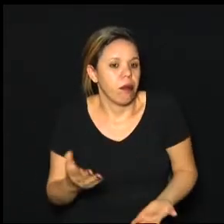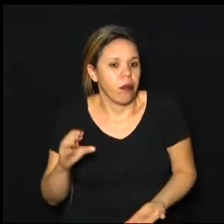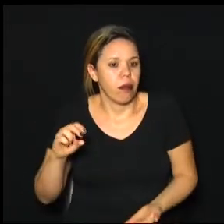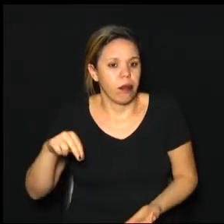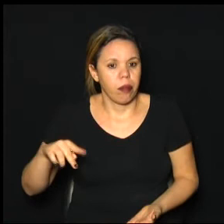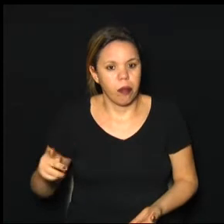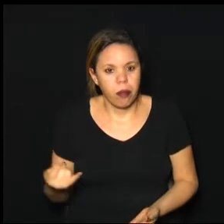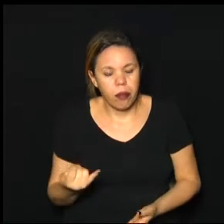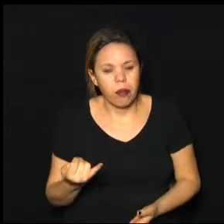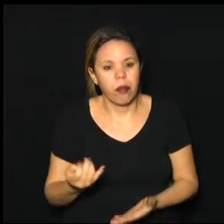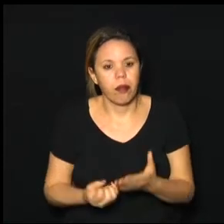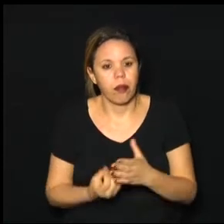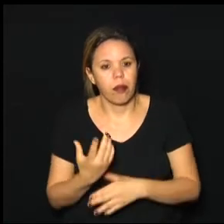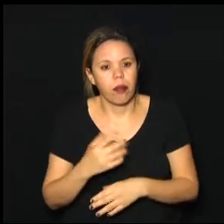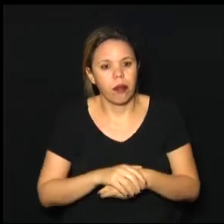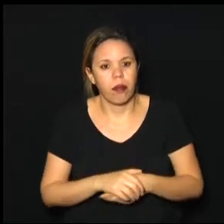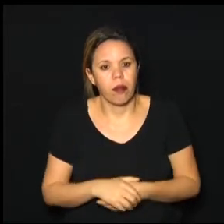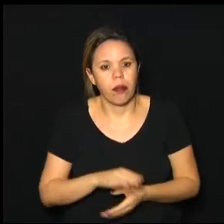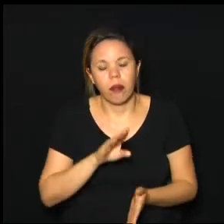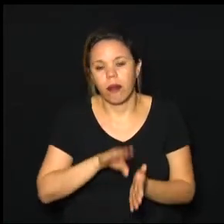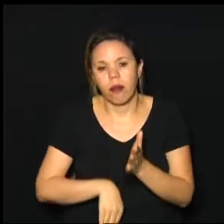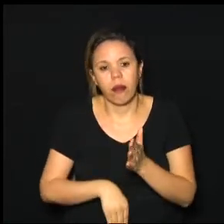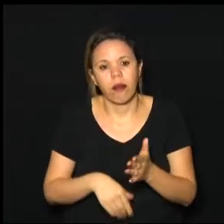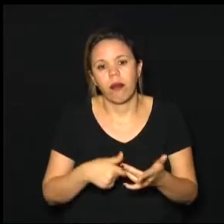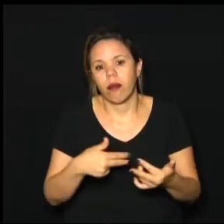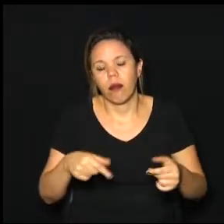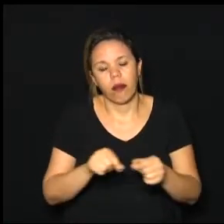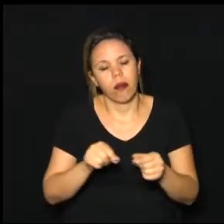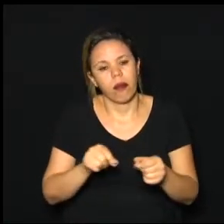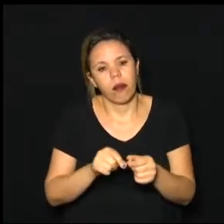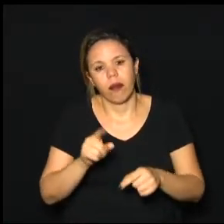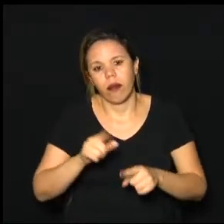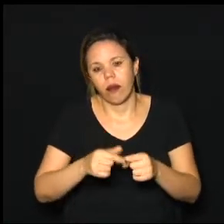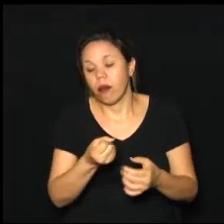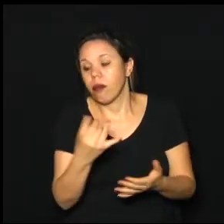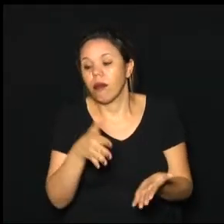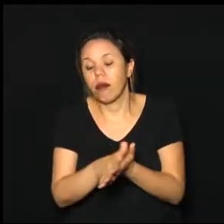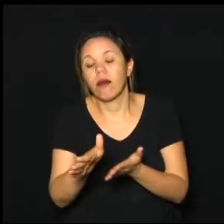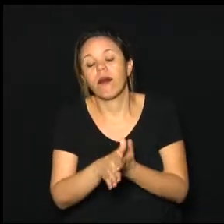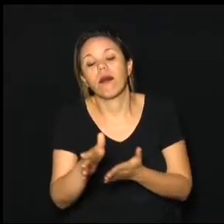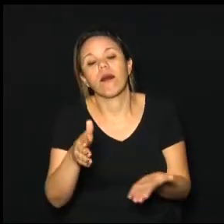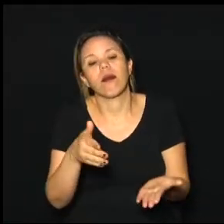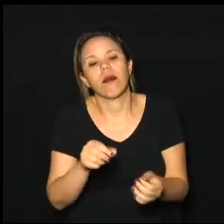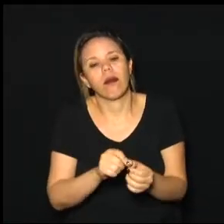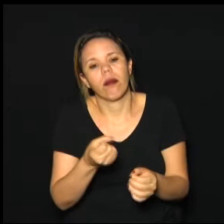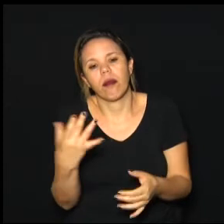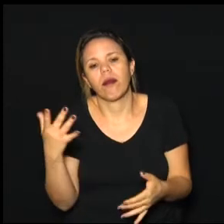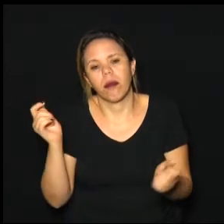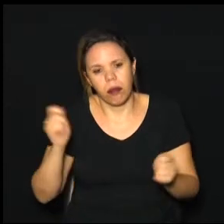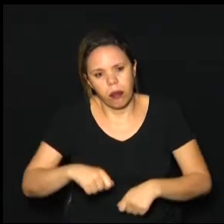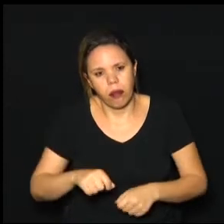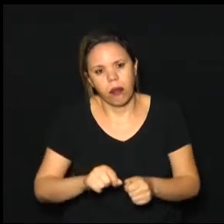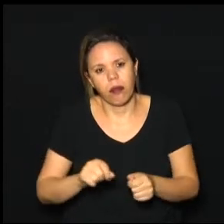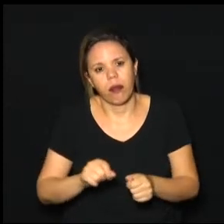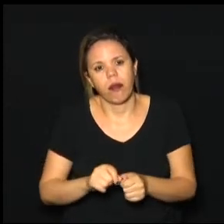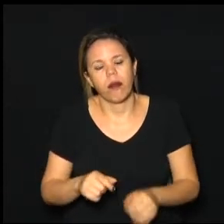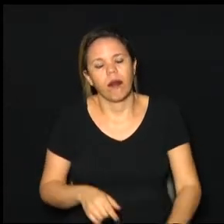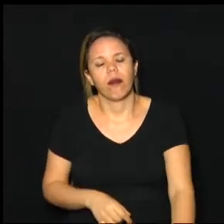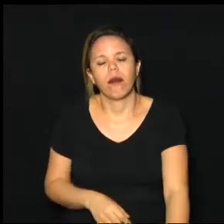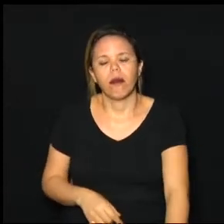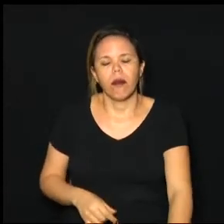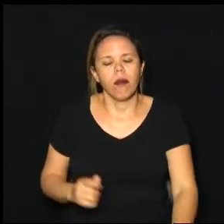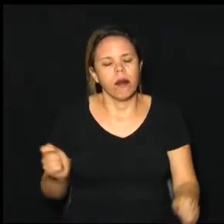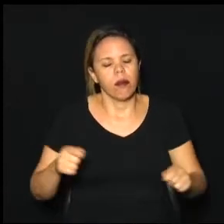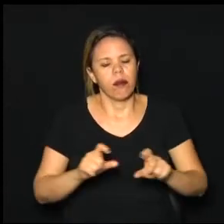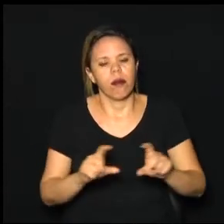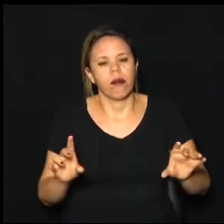CNPJ de quem produziu, tiragem, tem todas essas regras. Mas o fato é que podem, tá certo? Então você pode ter esses